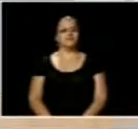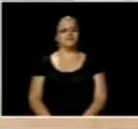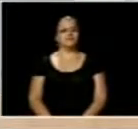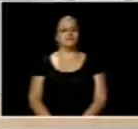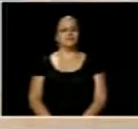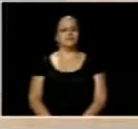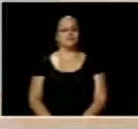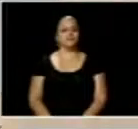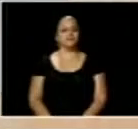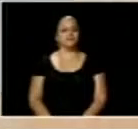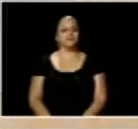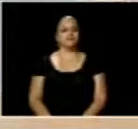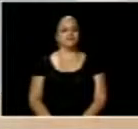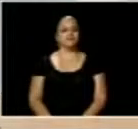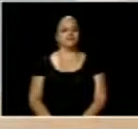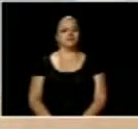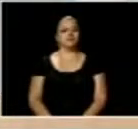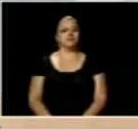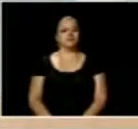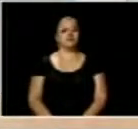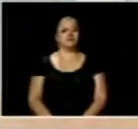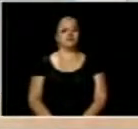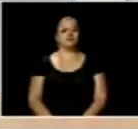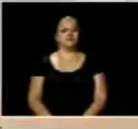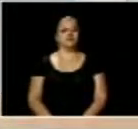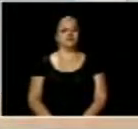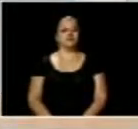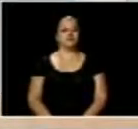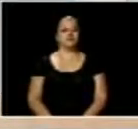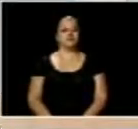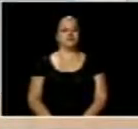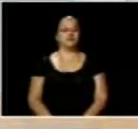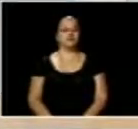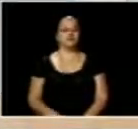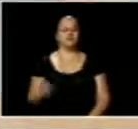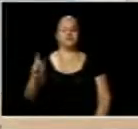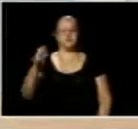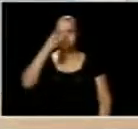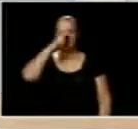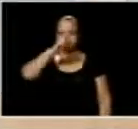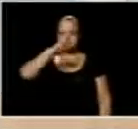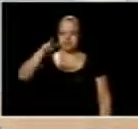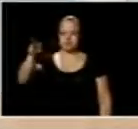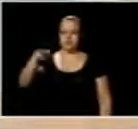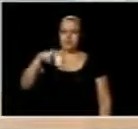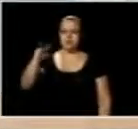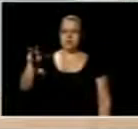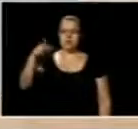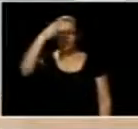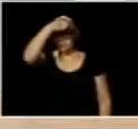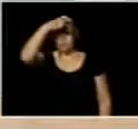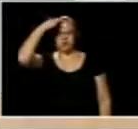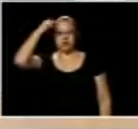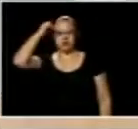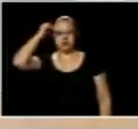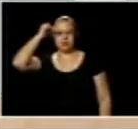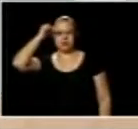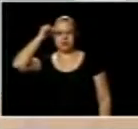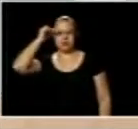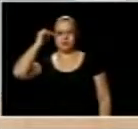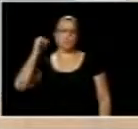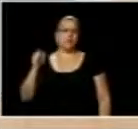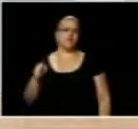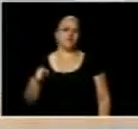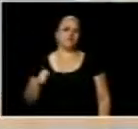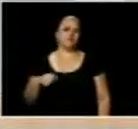Não vejo ninguém se levantar, fazer passeata, fazer estardalhaço, fazer cartaz, trazer aqui nessa Câmara, dizer